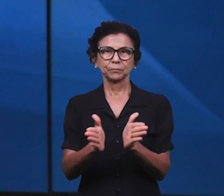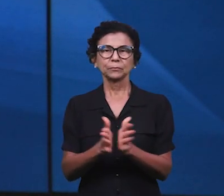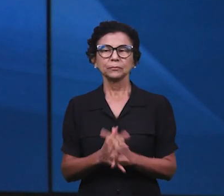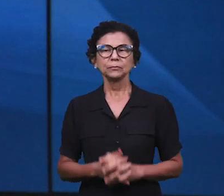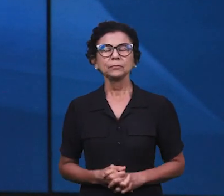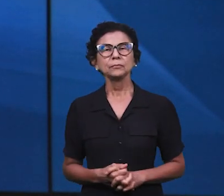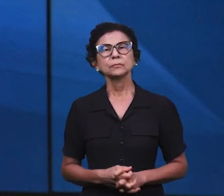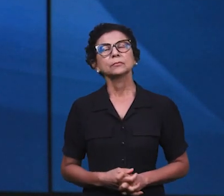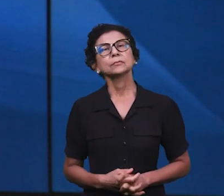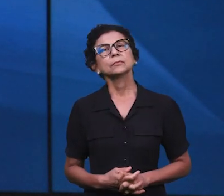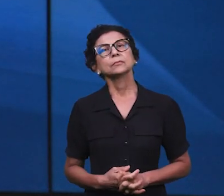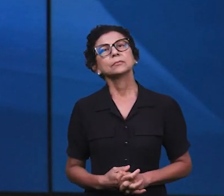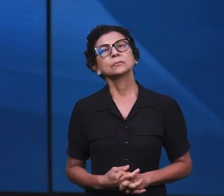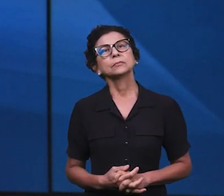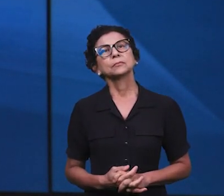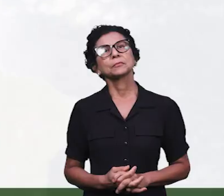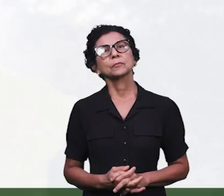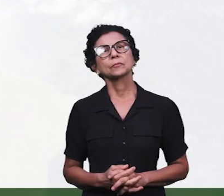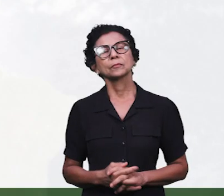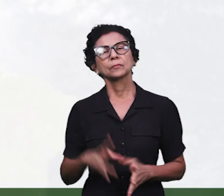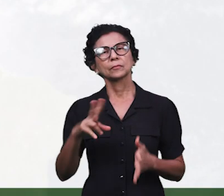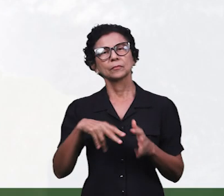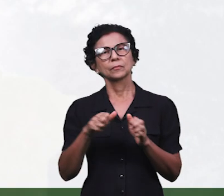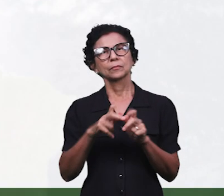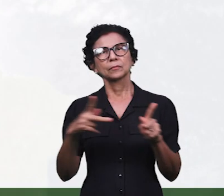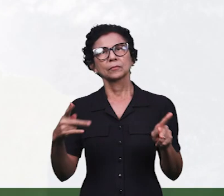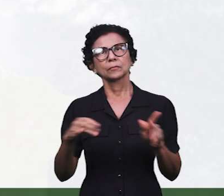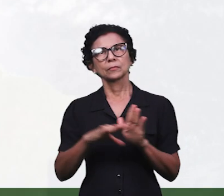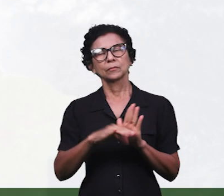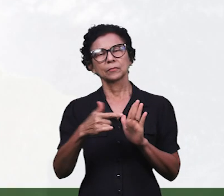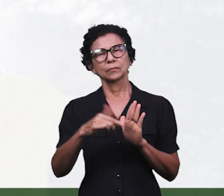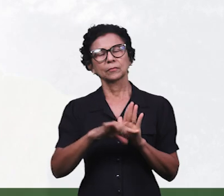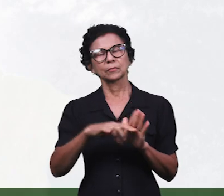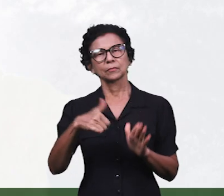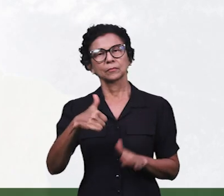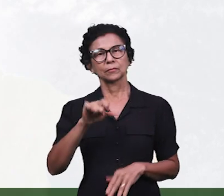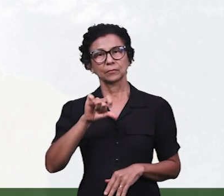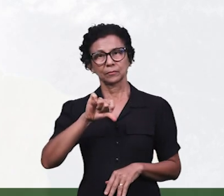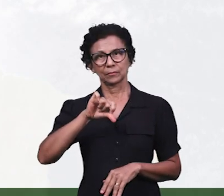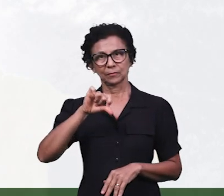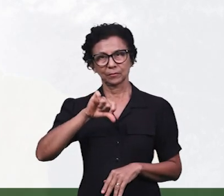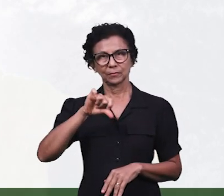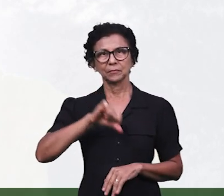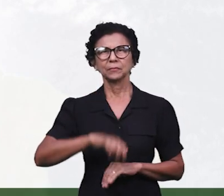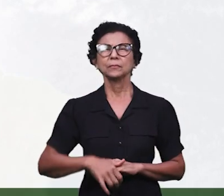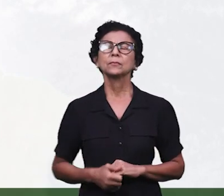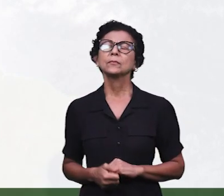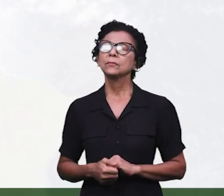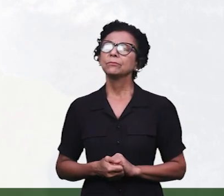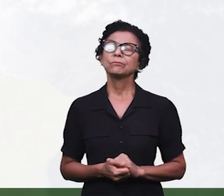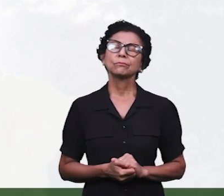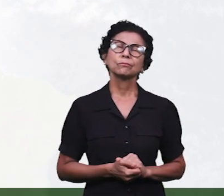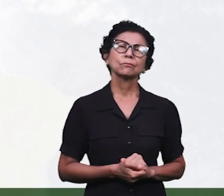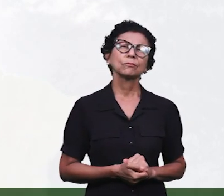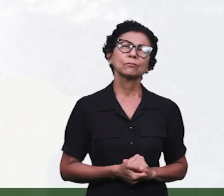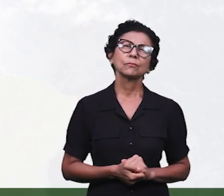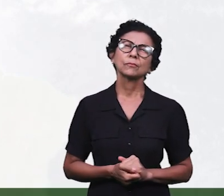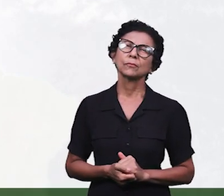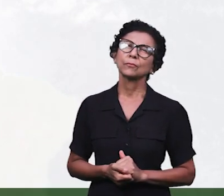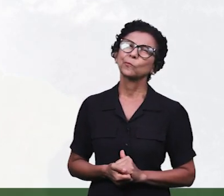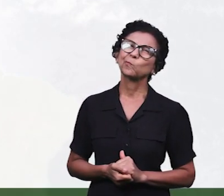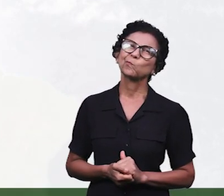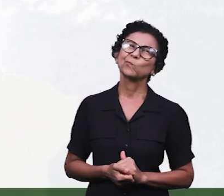Então vamos lá. A pergunta 9 diz... Lendo Apocalipse capítulo 2, verso 19, o mesmo texto, né? O que fez o